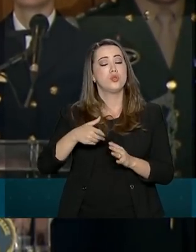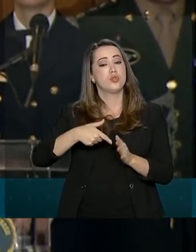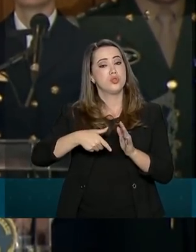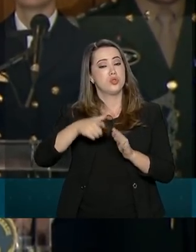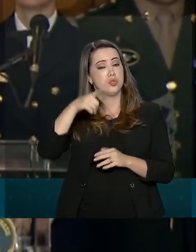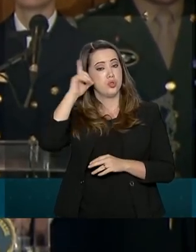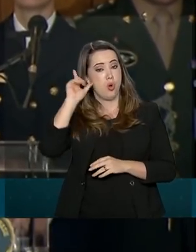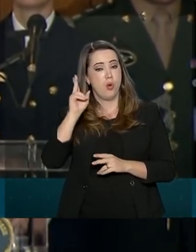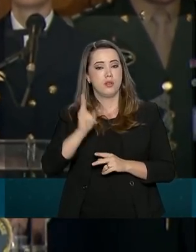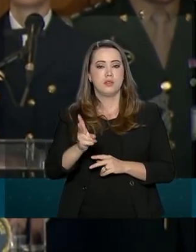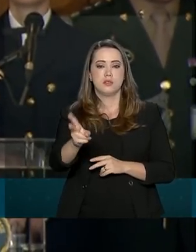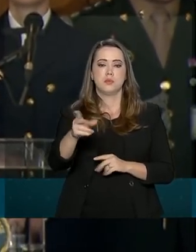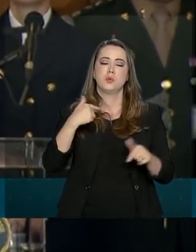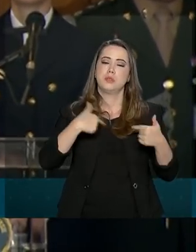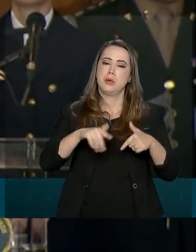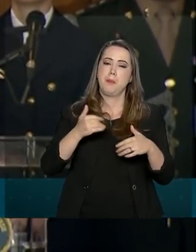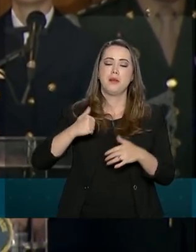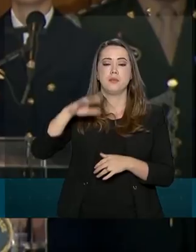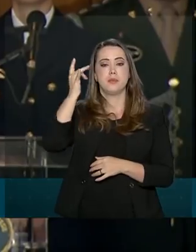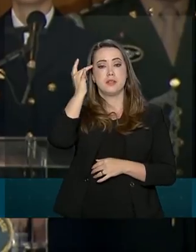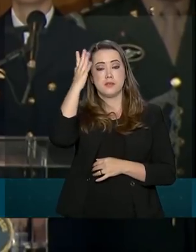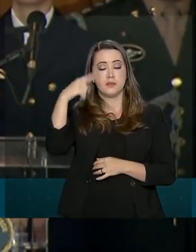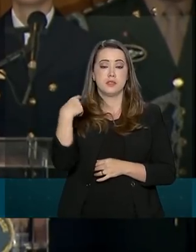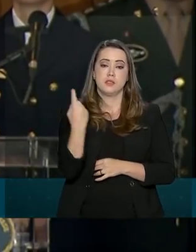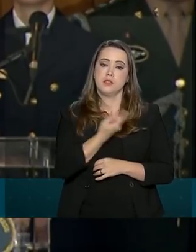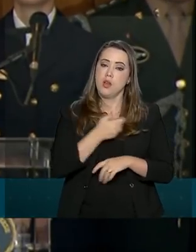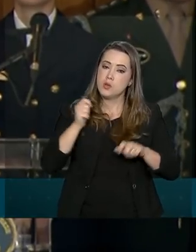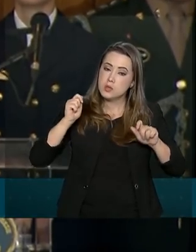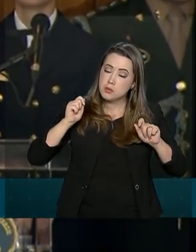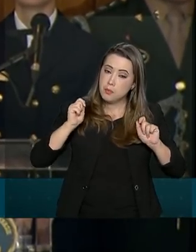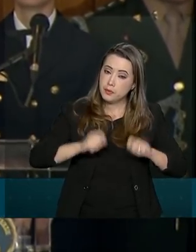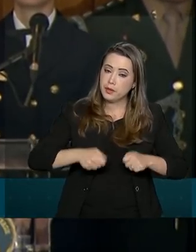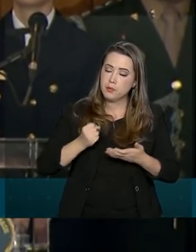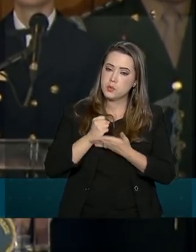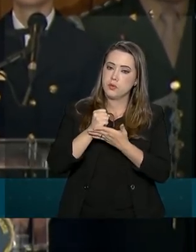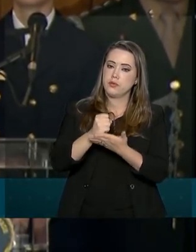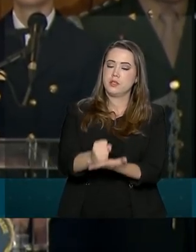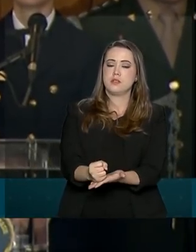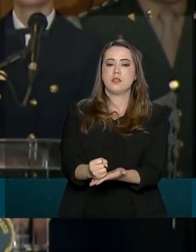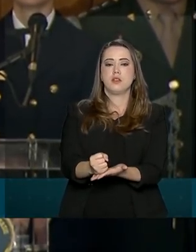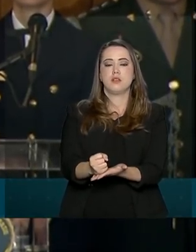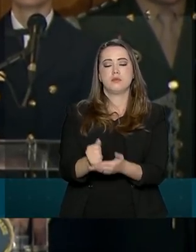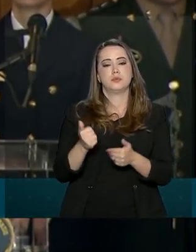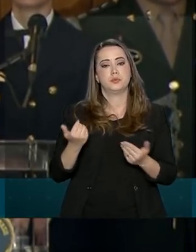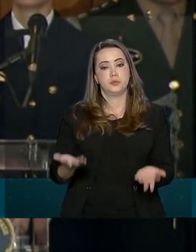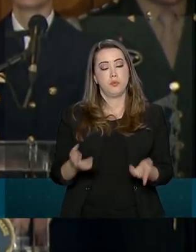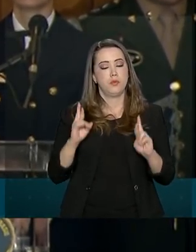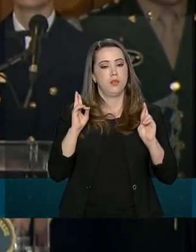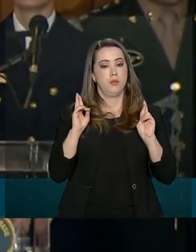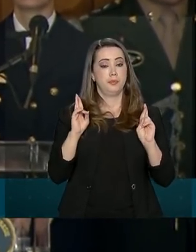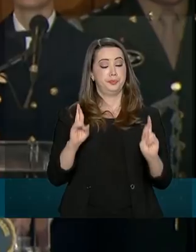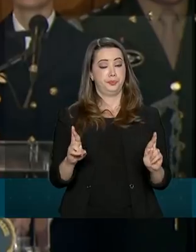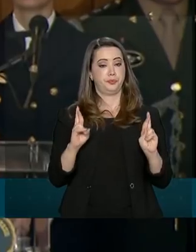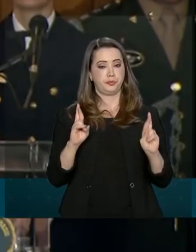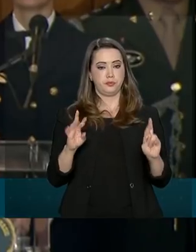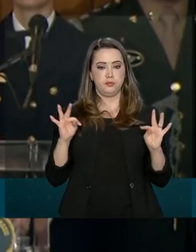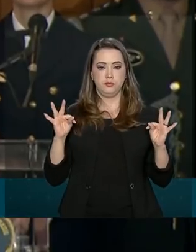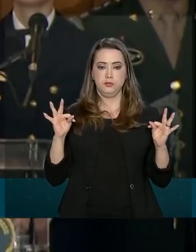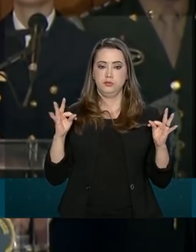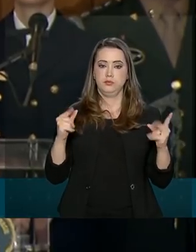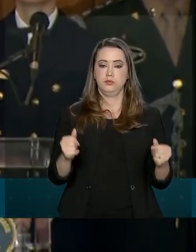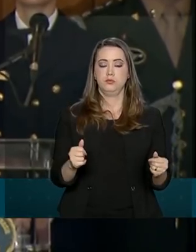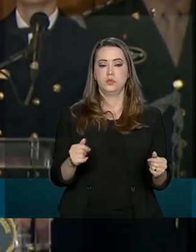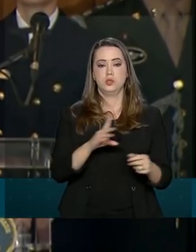fica mais fácil e nós podemos oferecer, então, a esperança a todos de dias